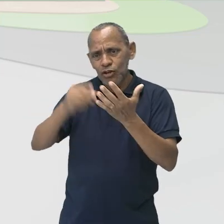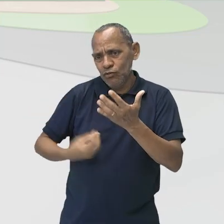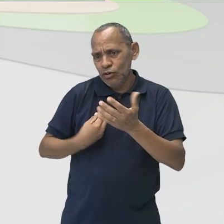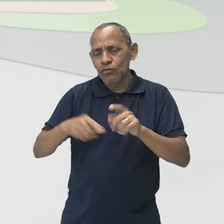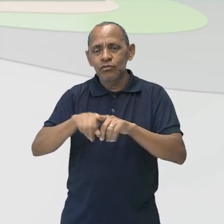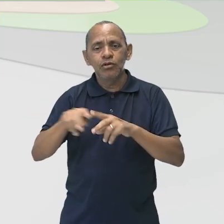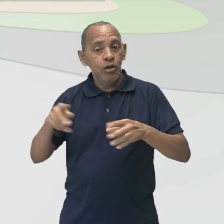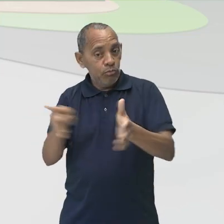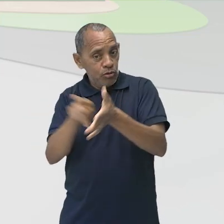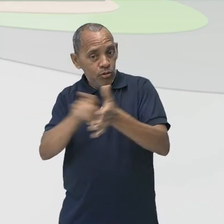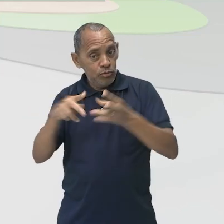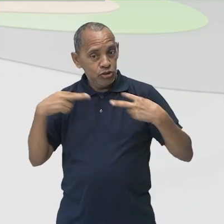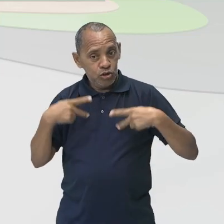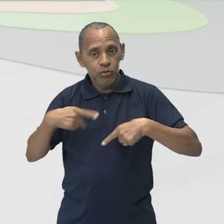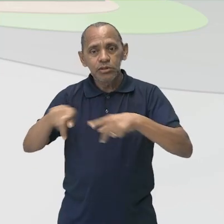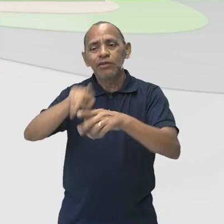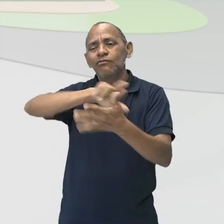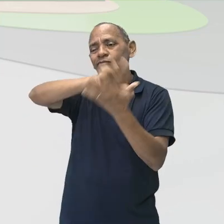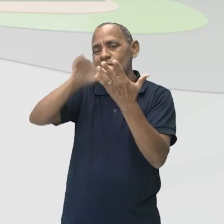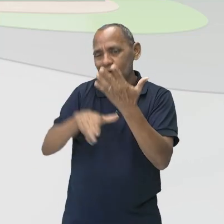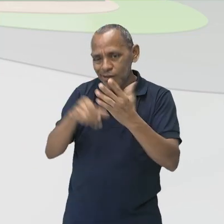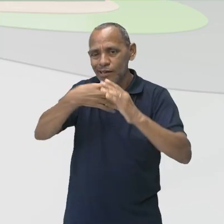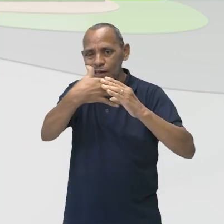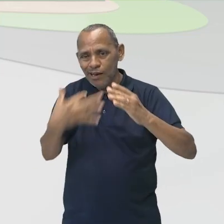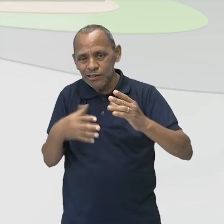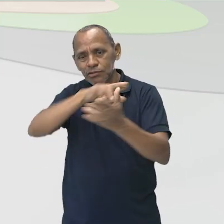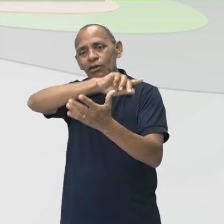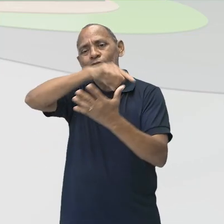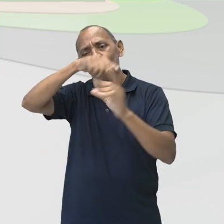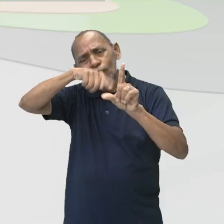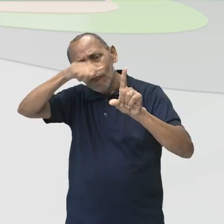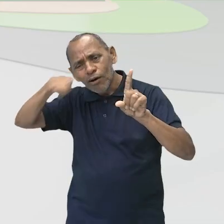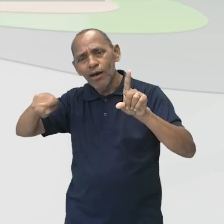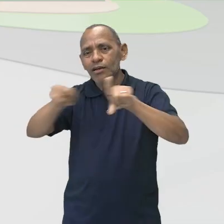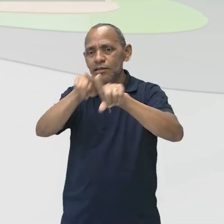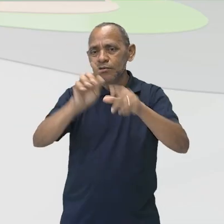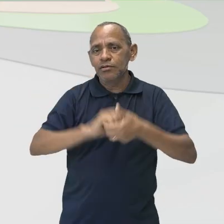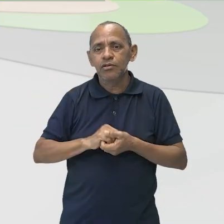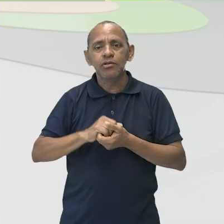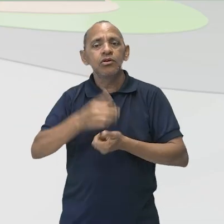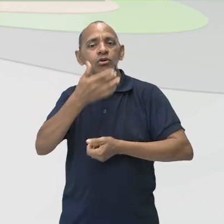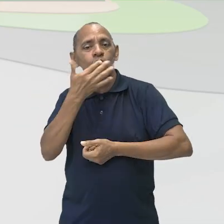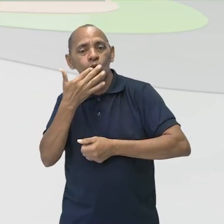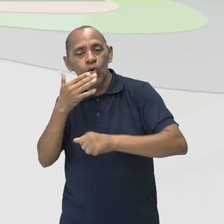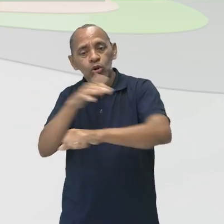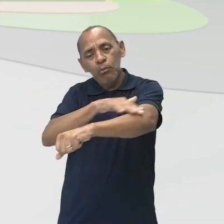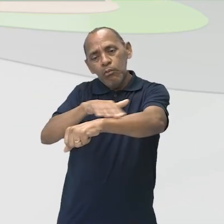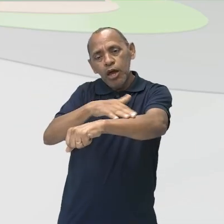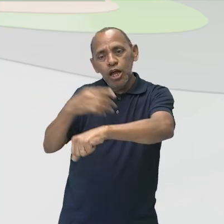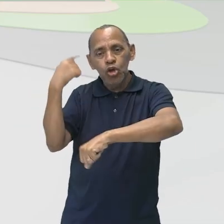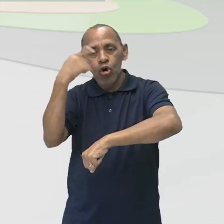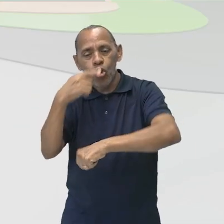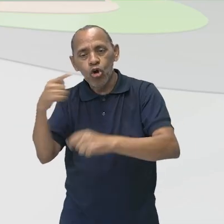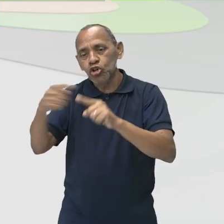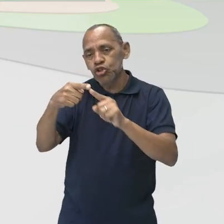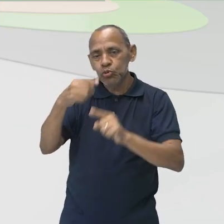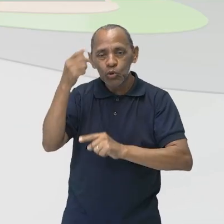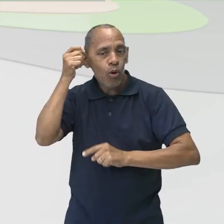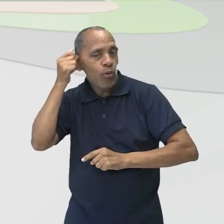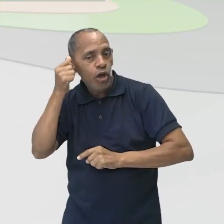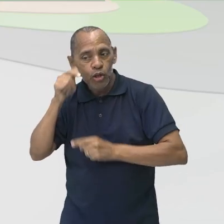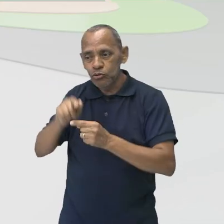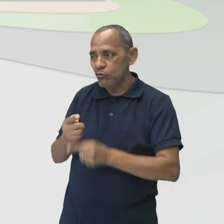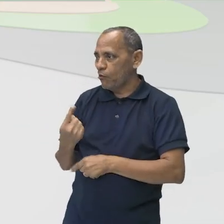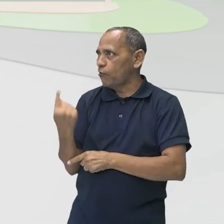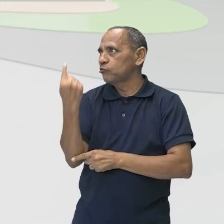Na própria espécie humana, há uma enorme diversidade de características que variam, por exemplo, a cor da pele, dos olhos, tipo